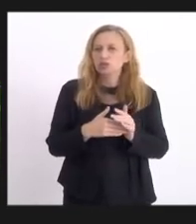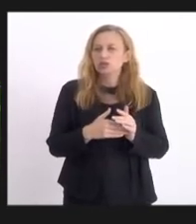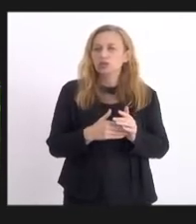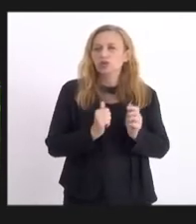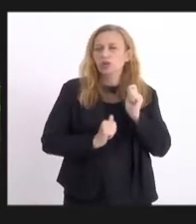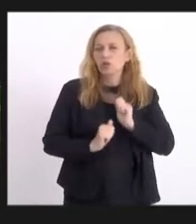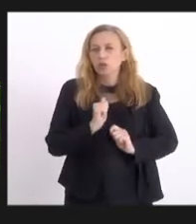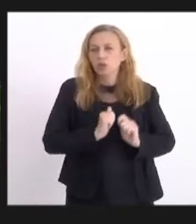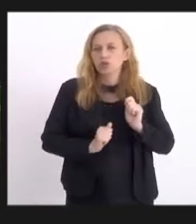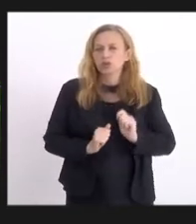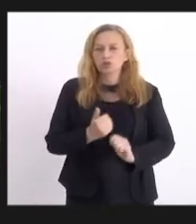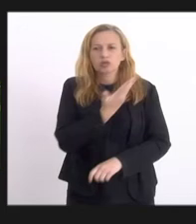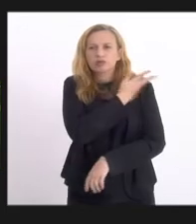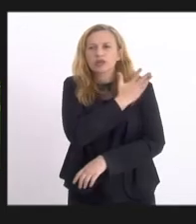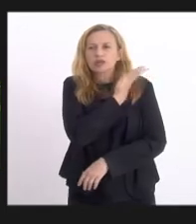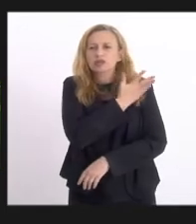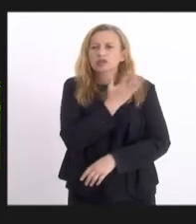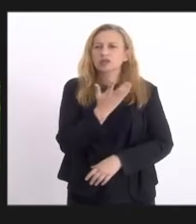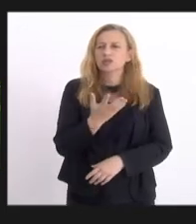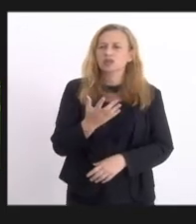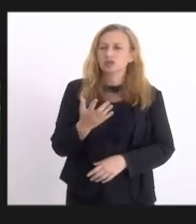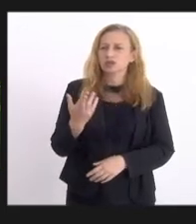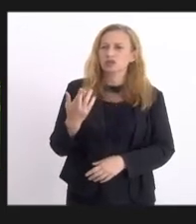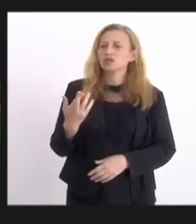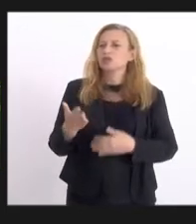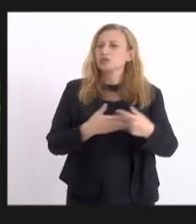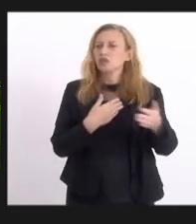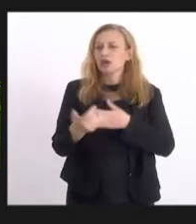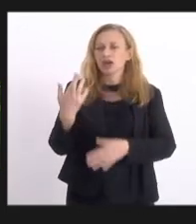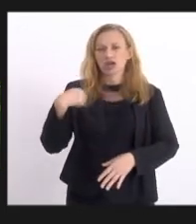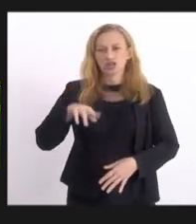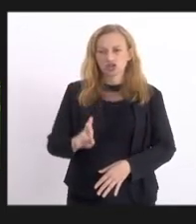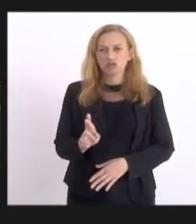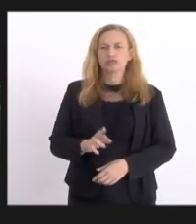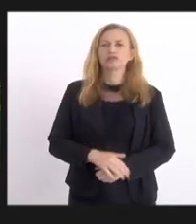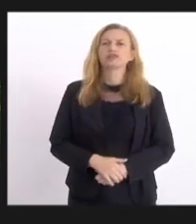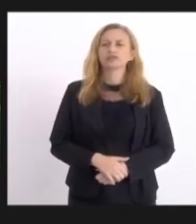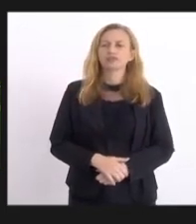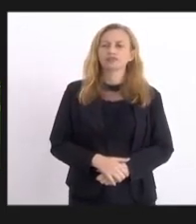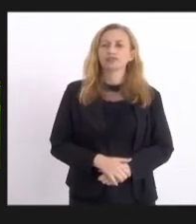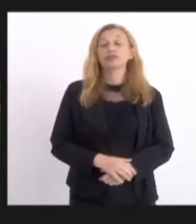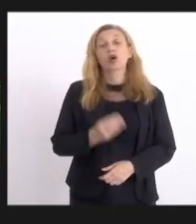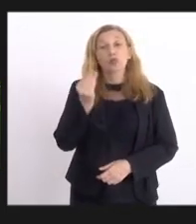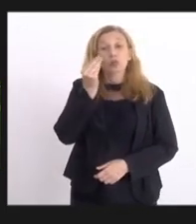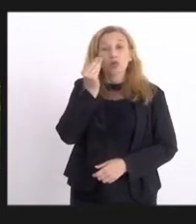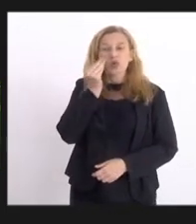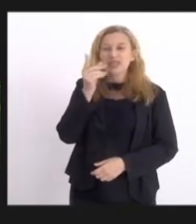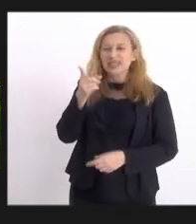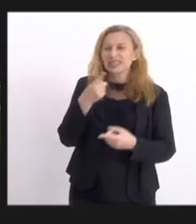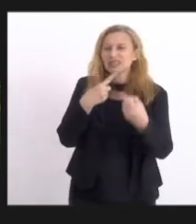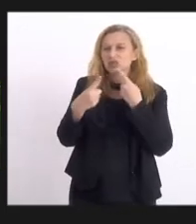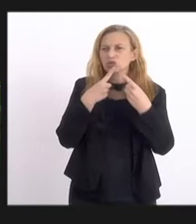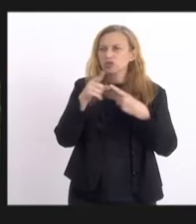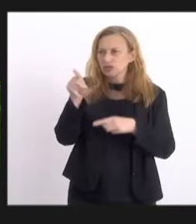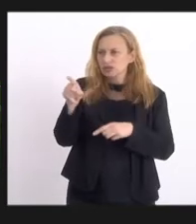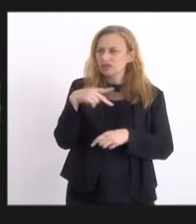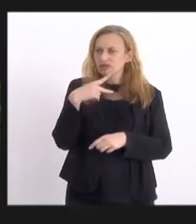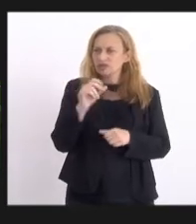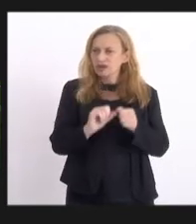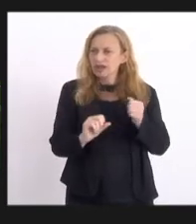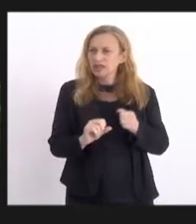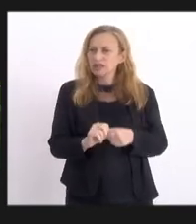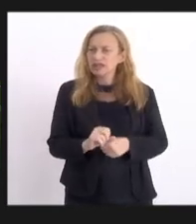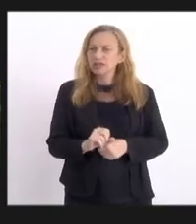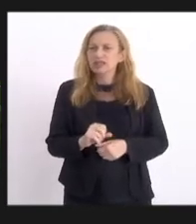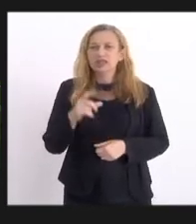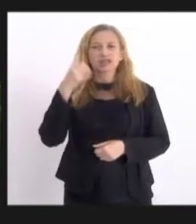ódio, preconceito ou fobia a qualquer manifestação religiosa. E aí, Mônica, esse debate que você faz,